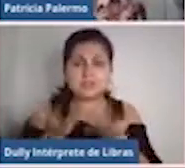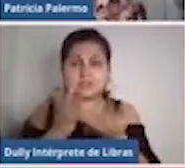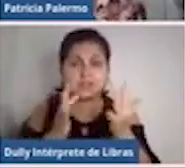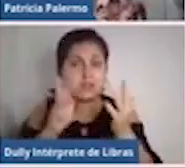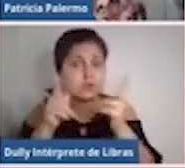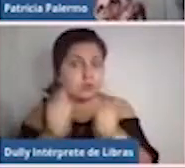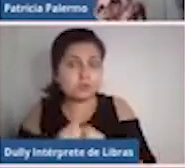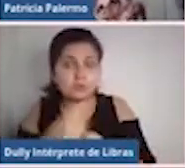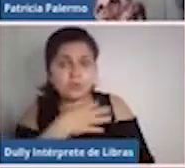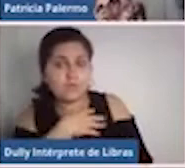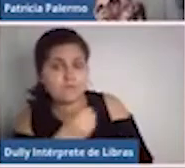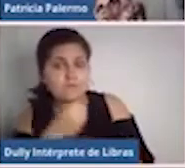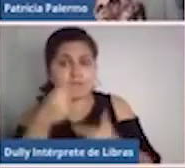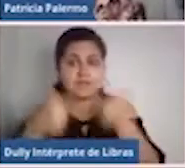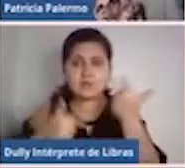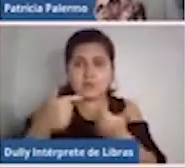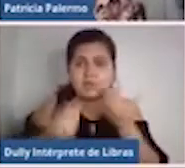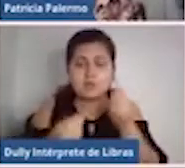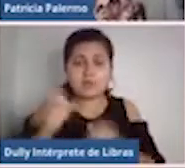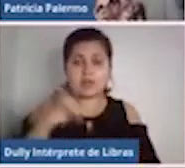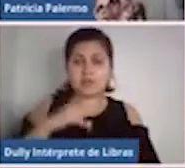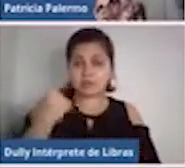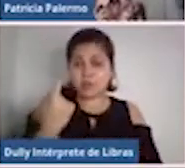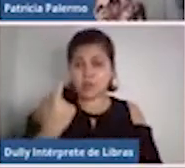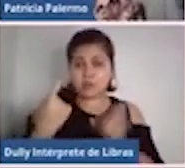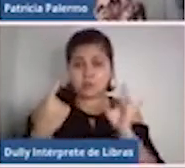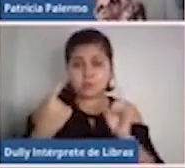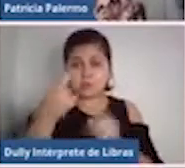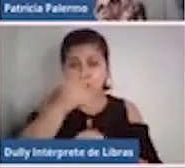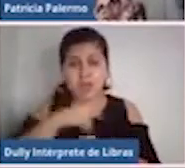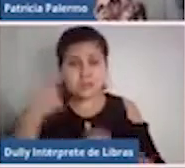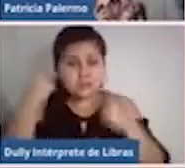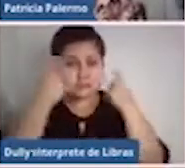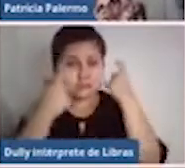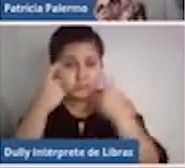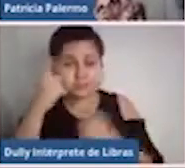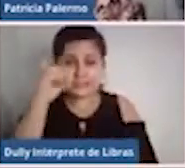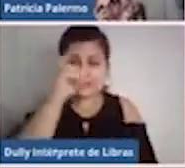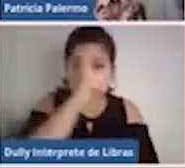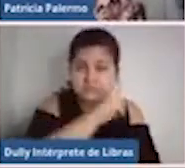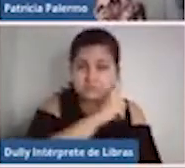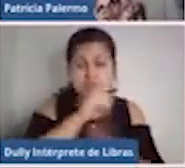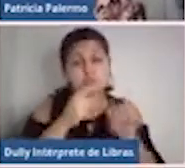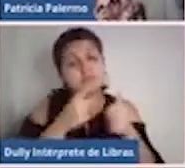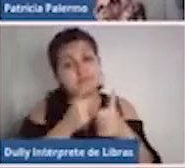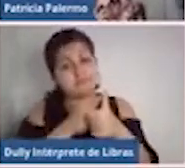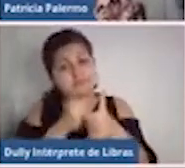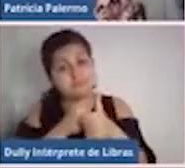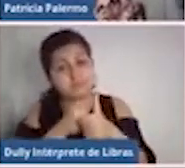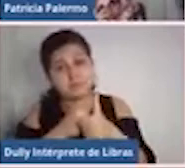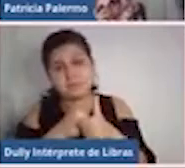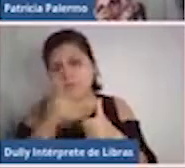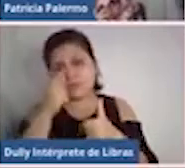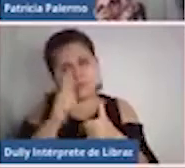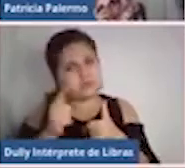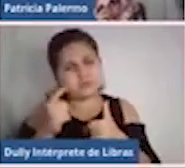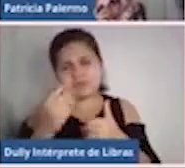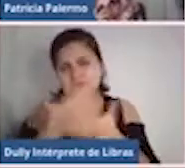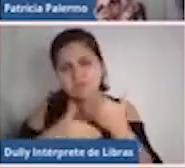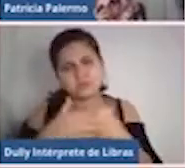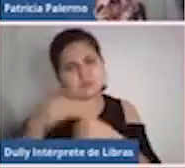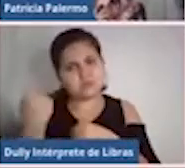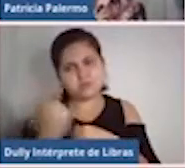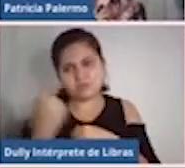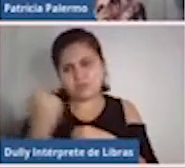dos filhos? Como é que tu faz? Eu tenho só um e já acho difícil e tal. Primeiro, não dou conta sozinha, né? Eu